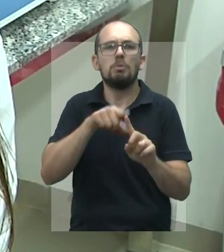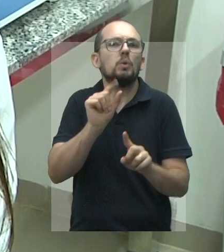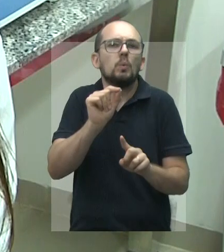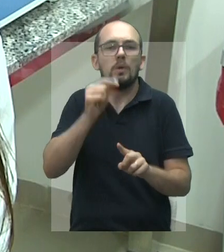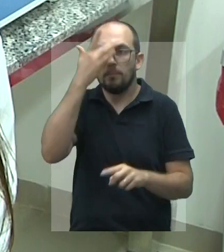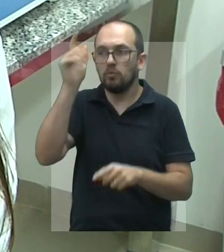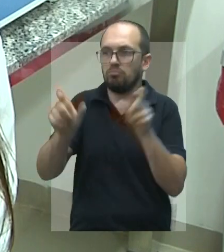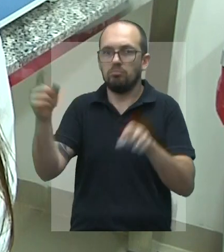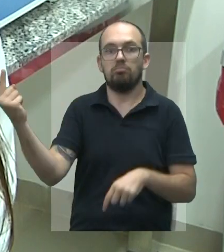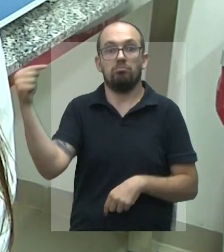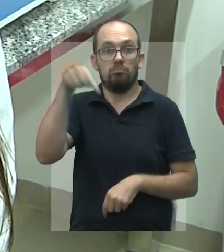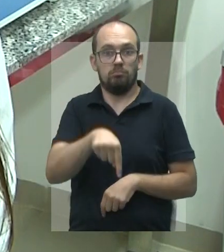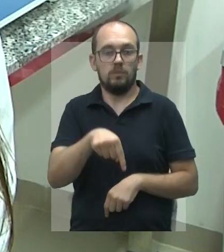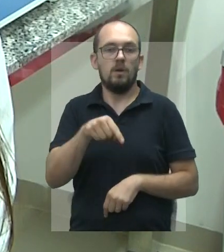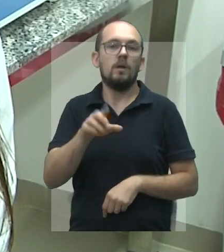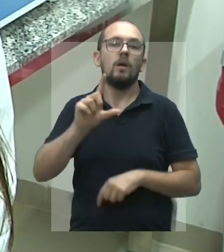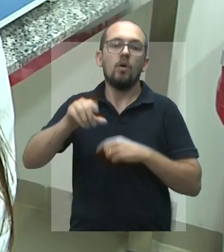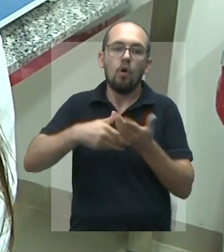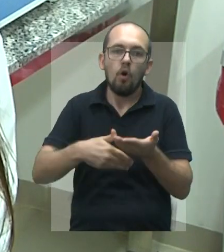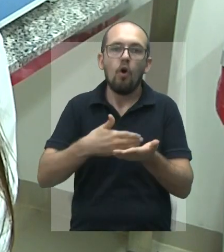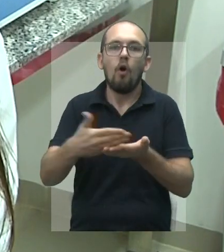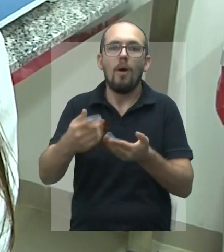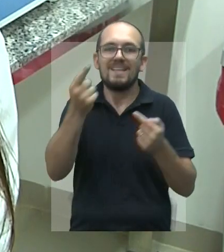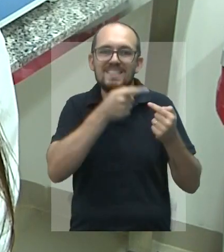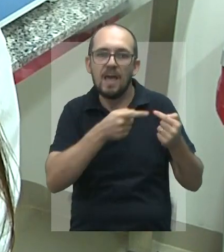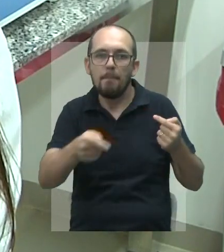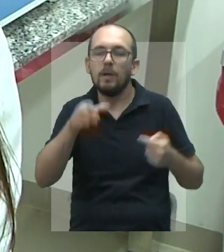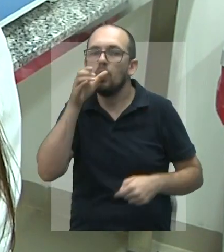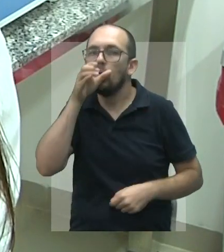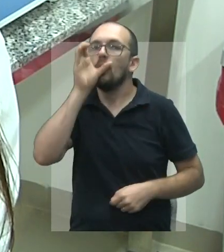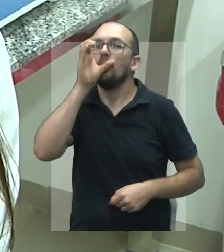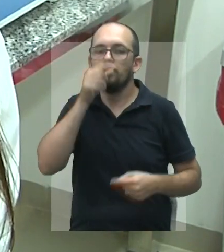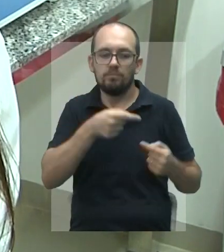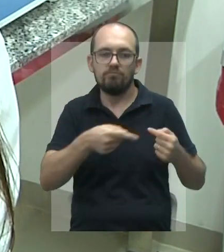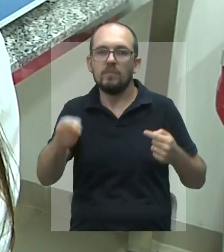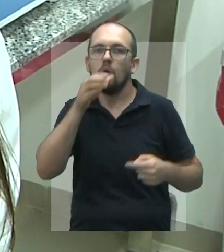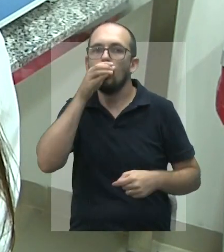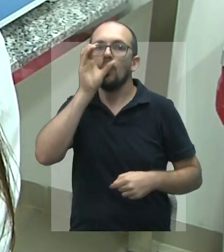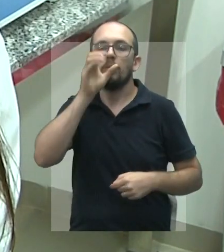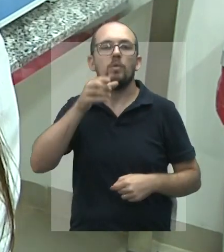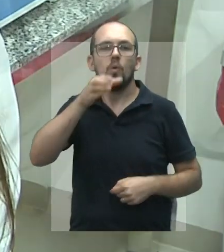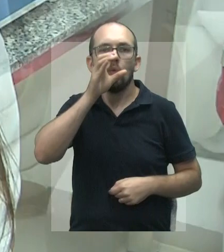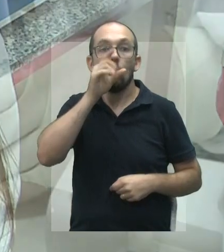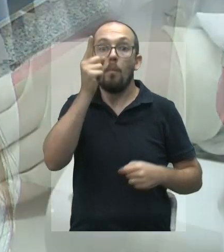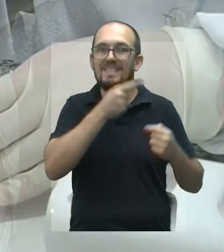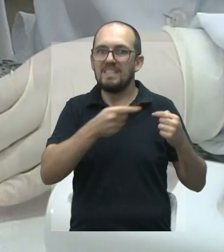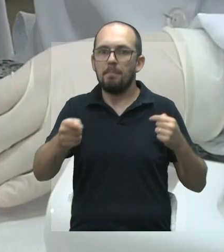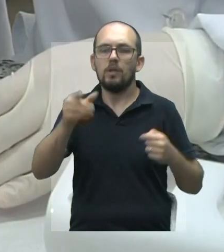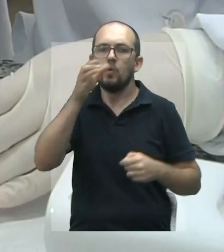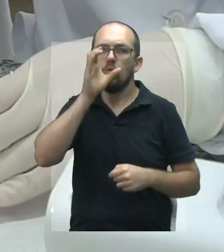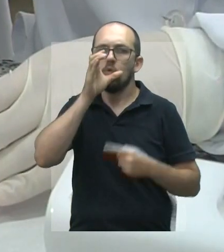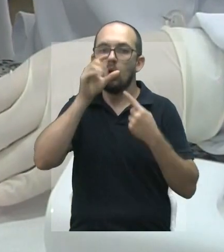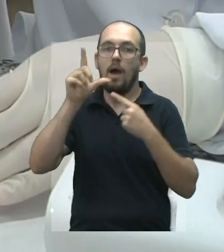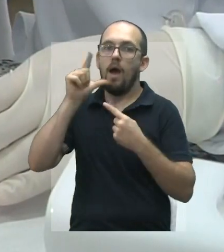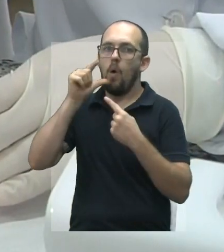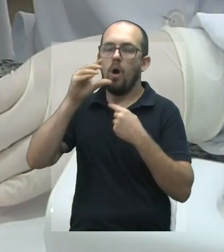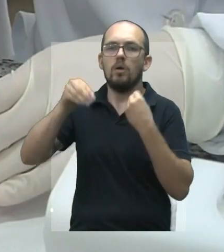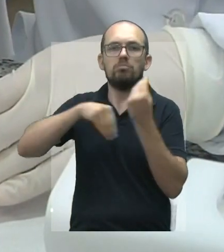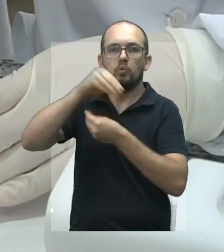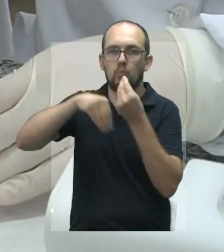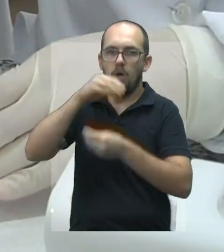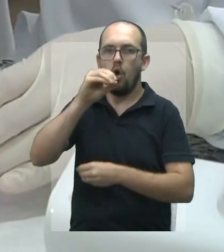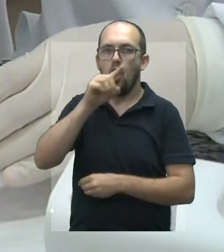voluntários selecionados tomem a água com ozônio por uma semana. E a partir daí, os pesquisadores vão avaliar